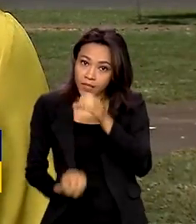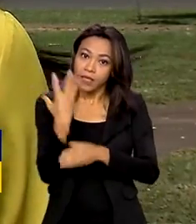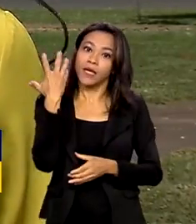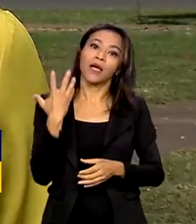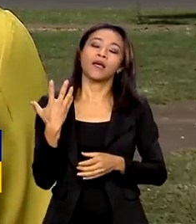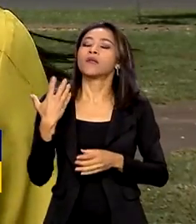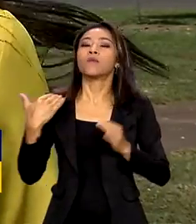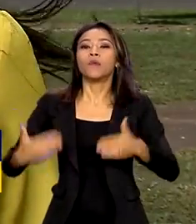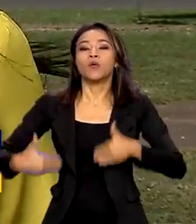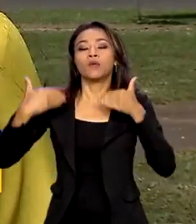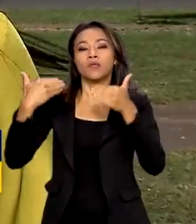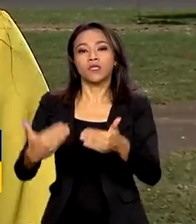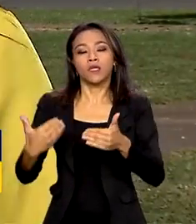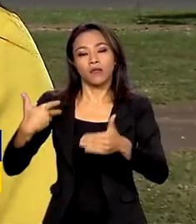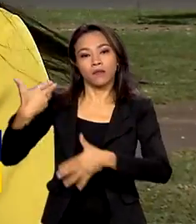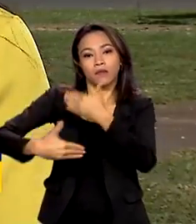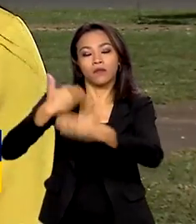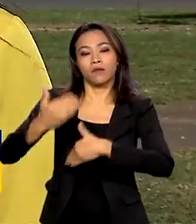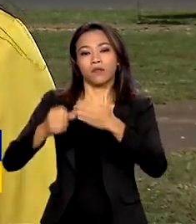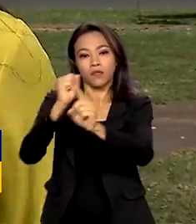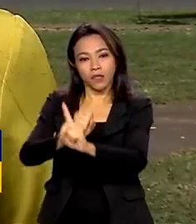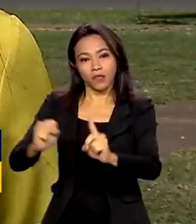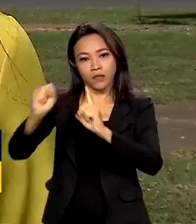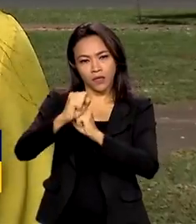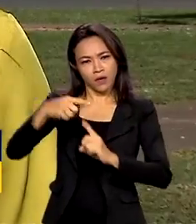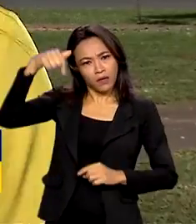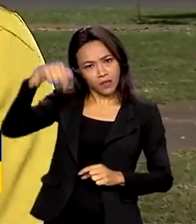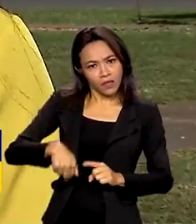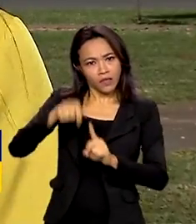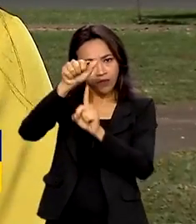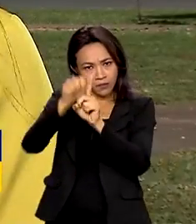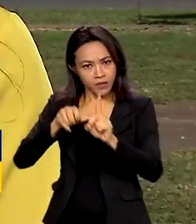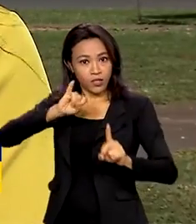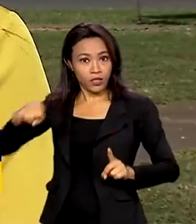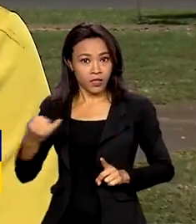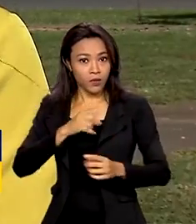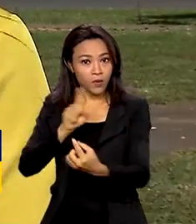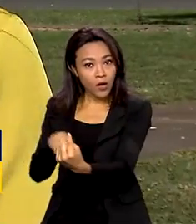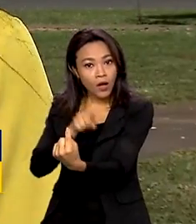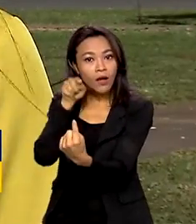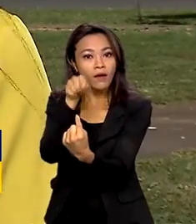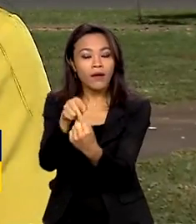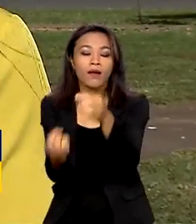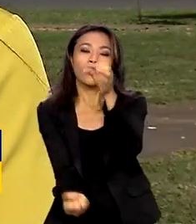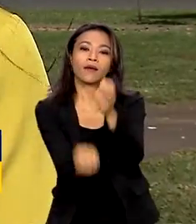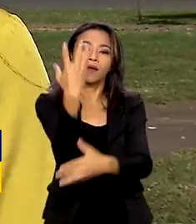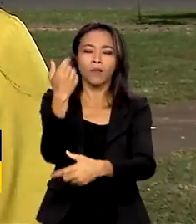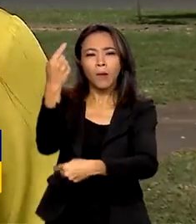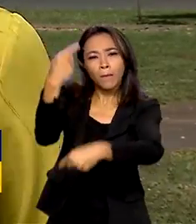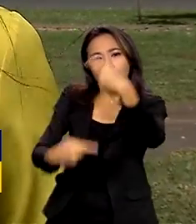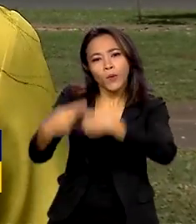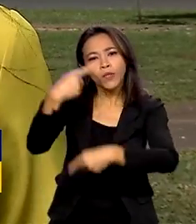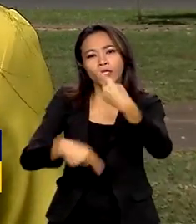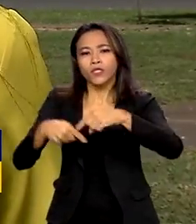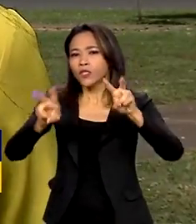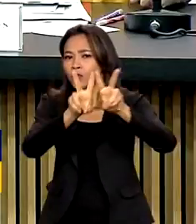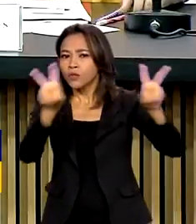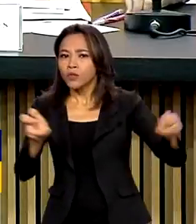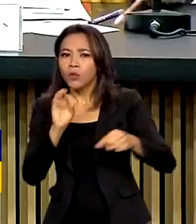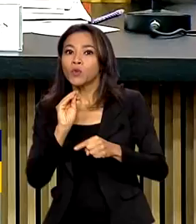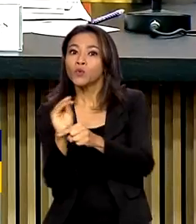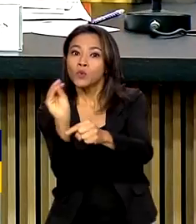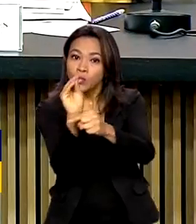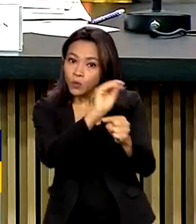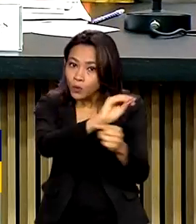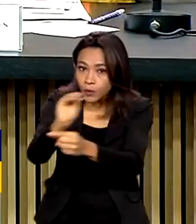do Desenvolvimento Social em janeiro deste ano. A meta é criar a Política Nacional de Cuidados. Nós